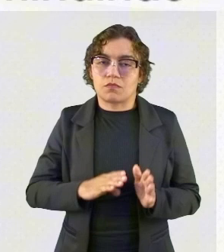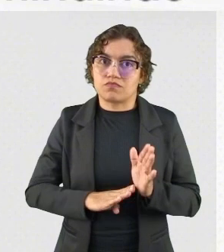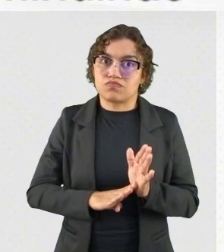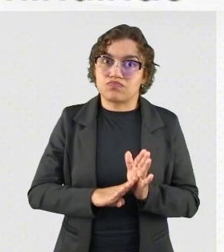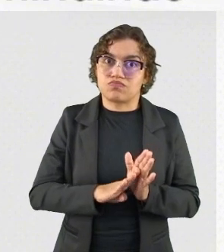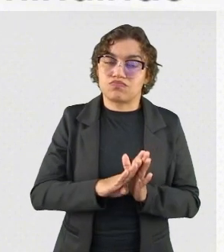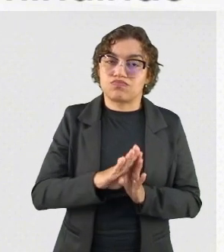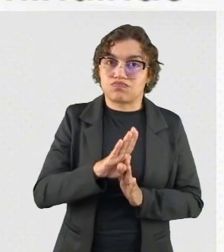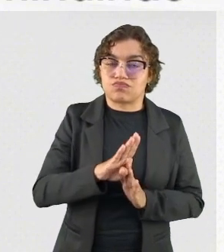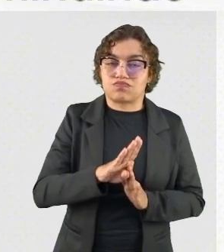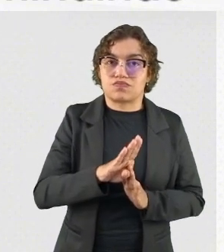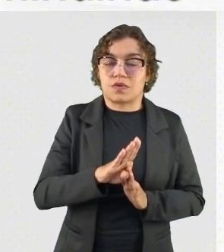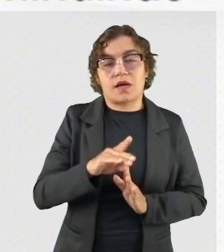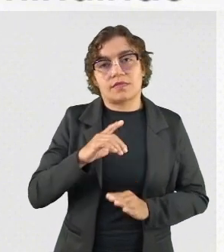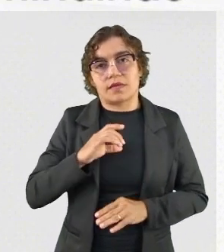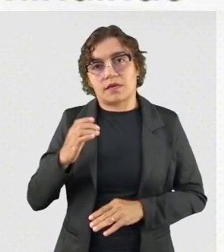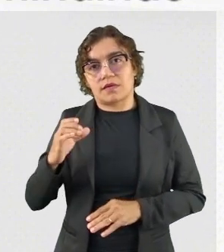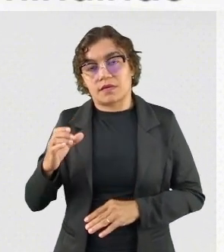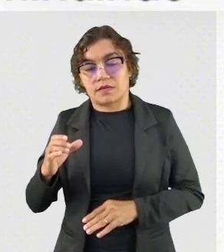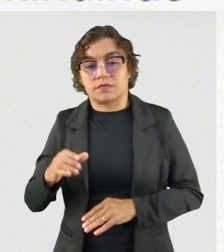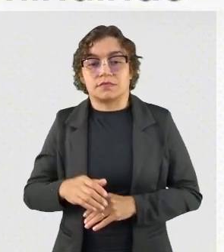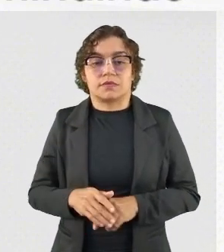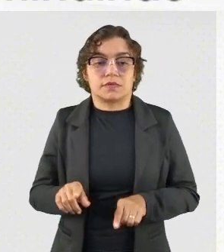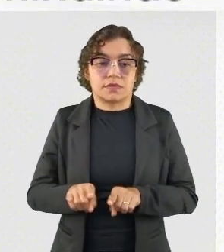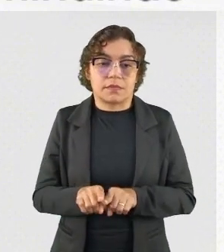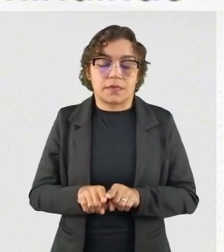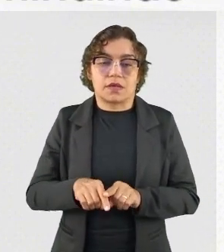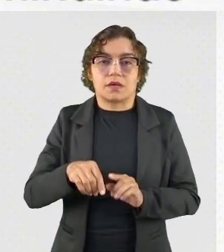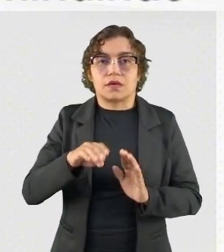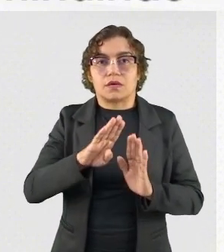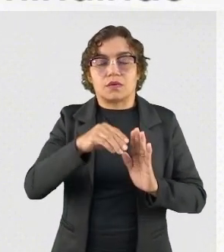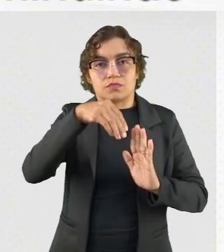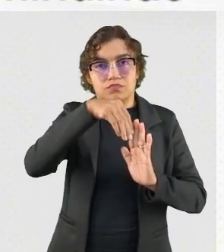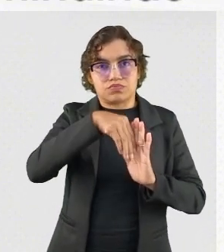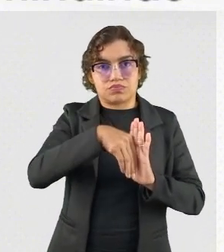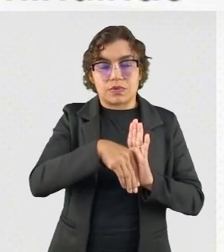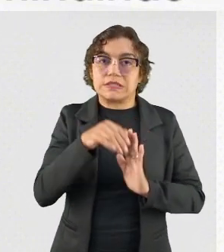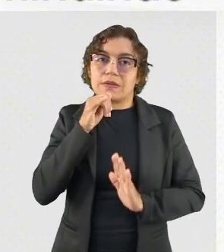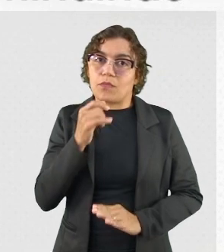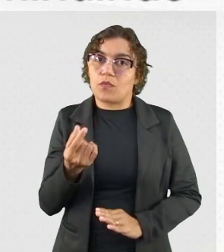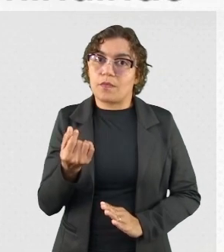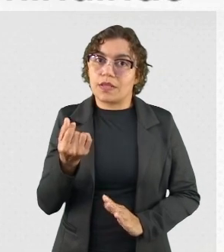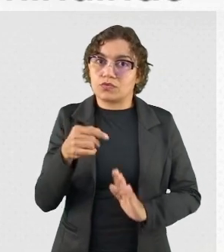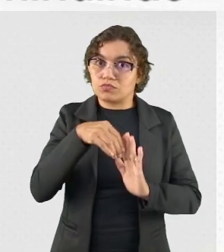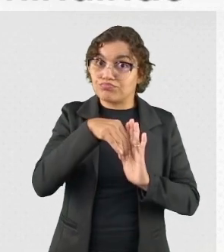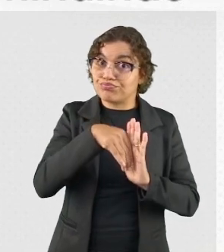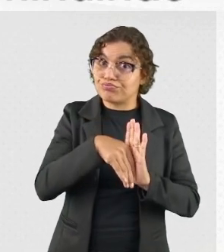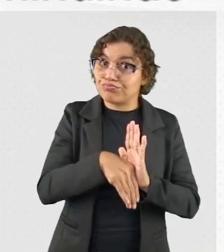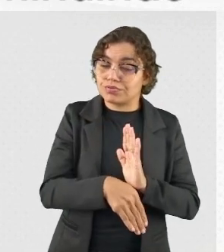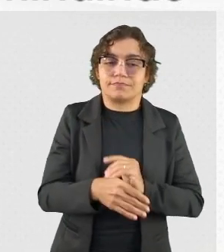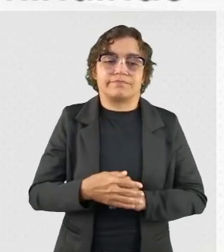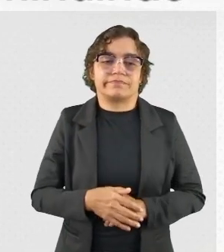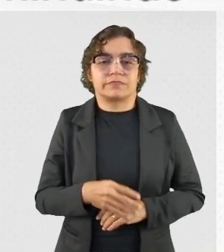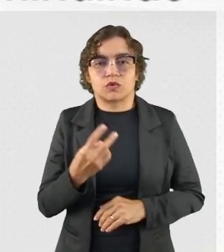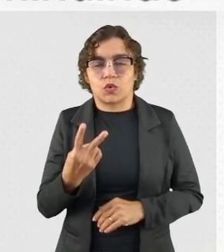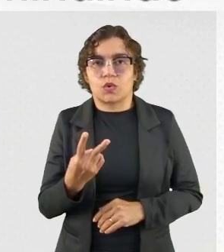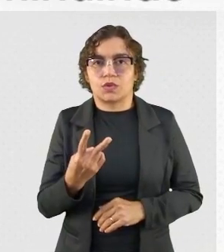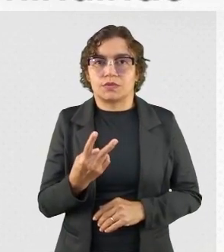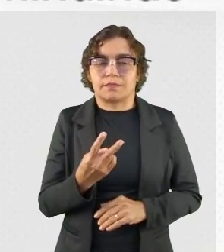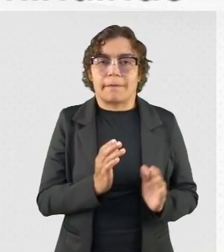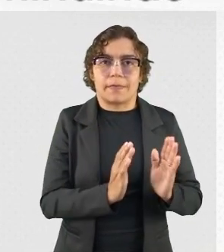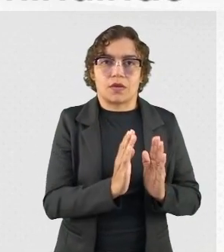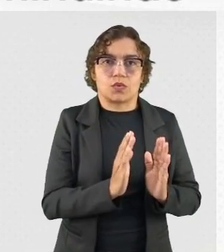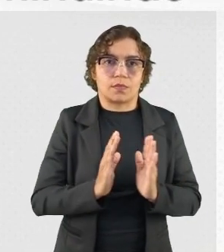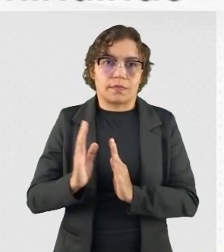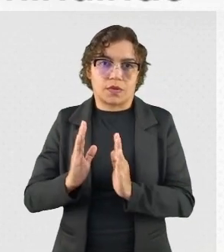produto, uma crise de superprodução e uma queda nos preços. Bom, nós temos dois momentos muito